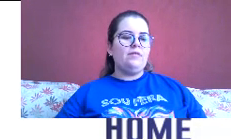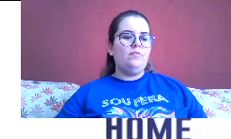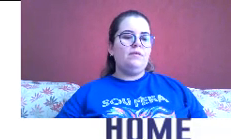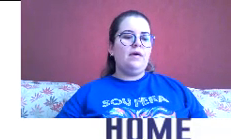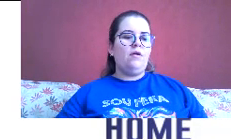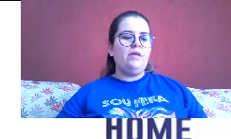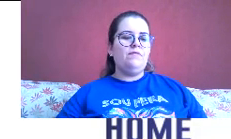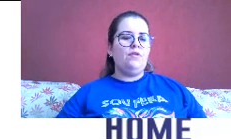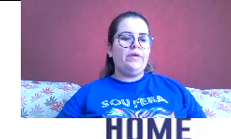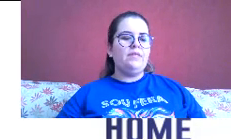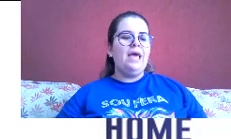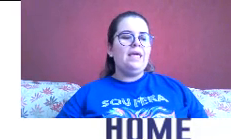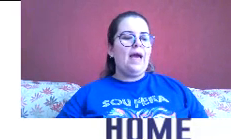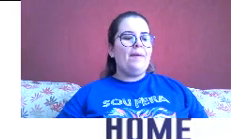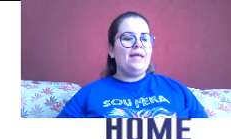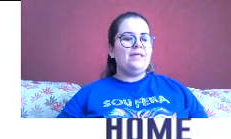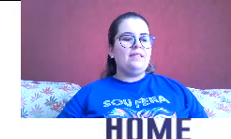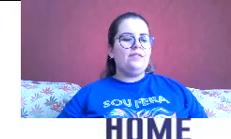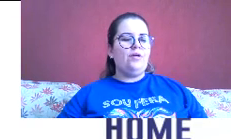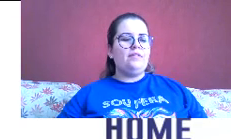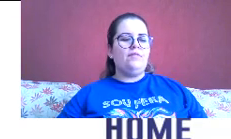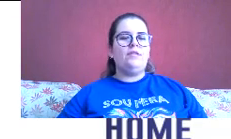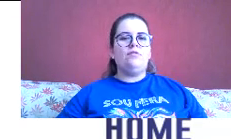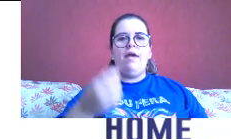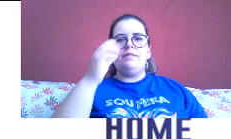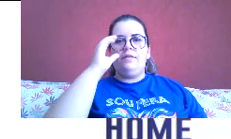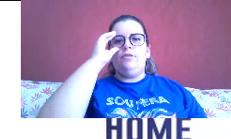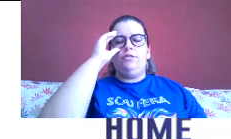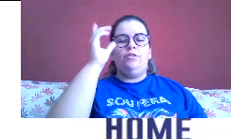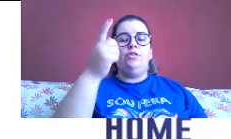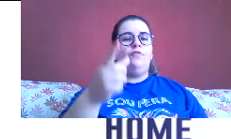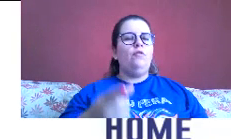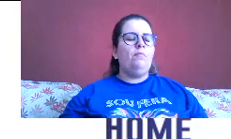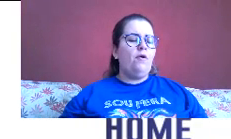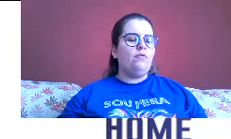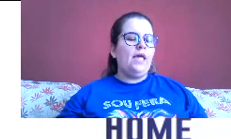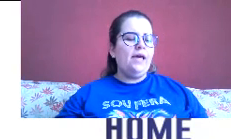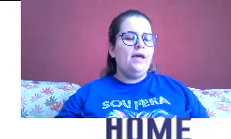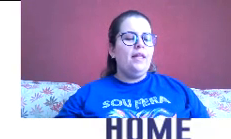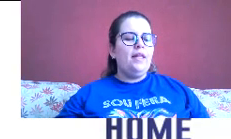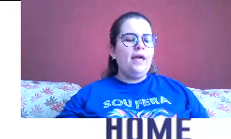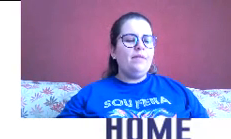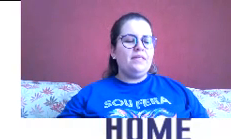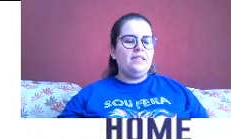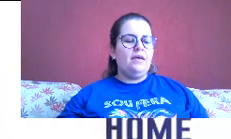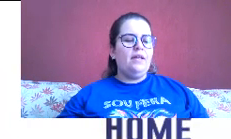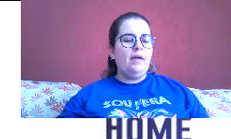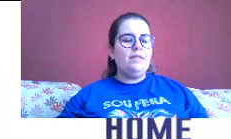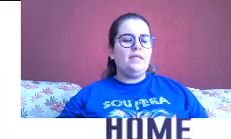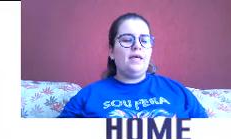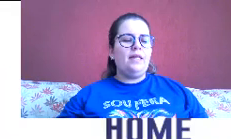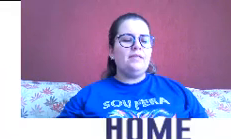colegas sobre os heróis e vilões que aparecem nas histórias que vocês conhecem então a tia já falou um pouco né lembrem-se